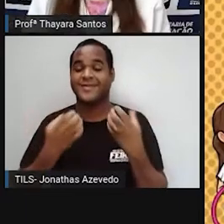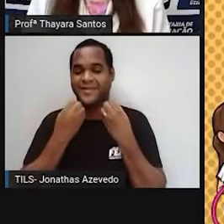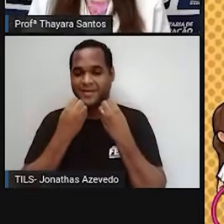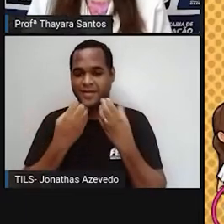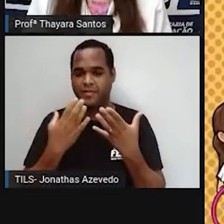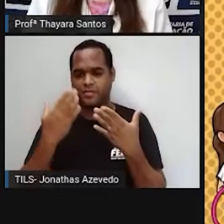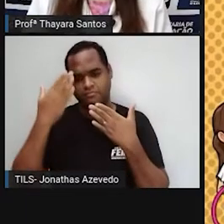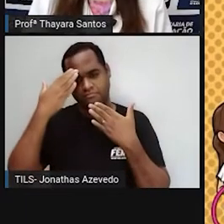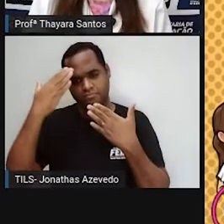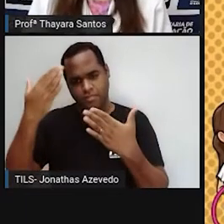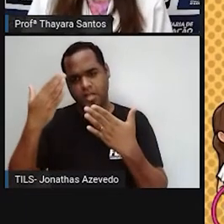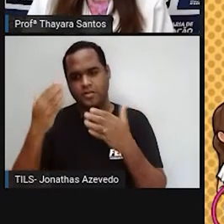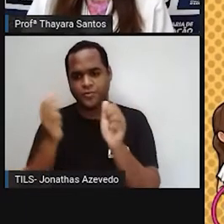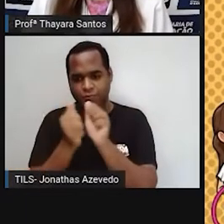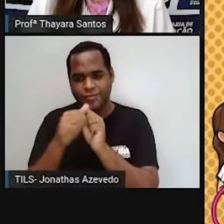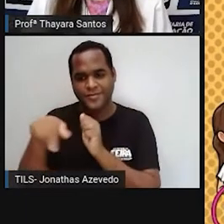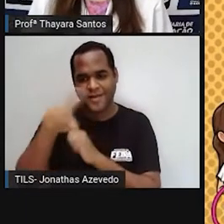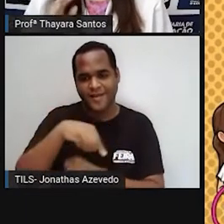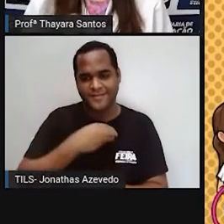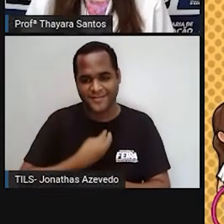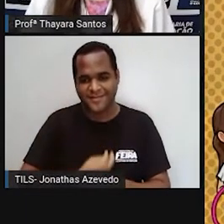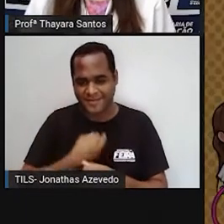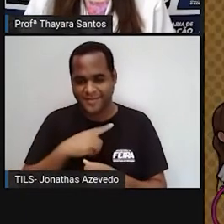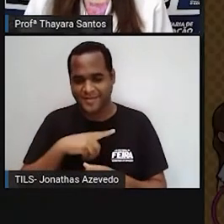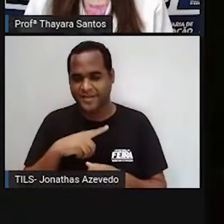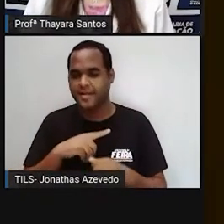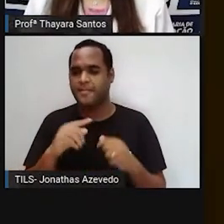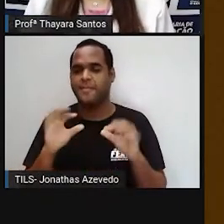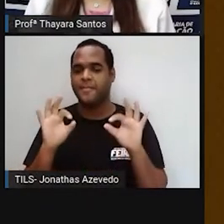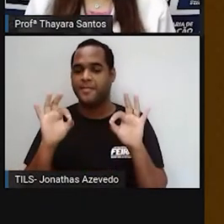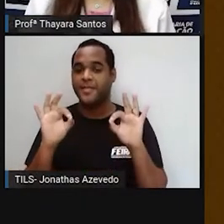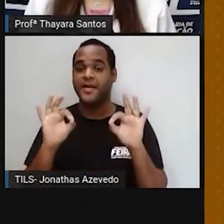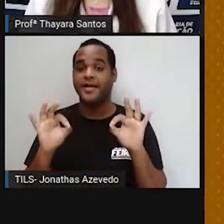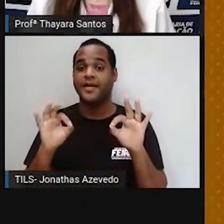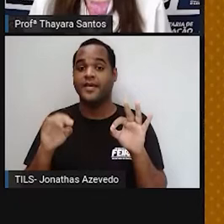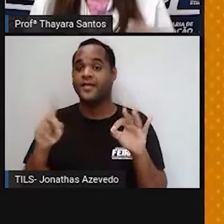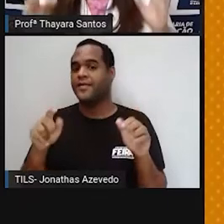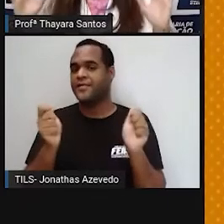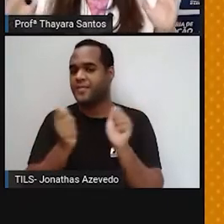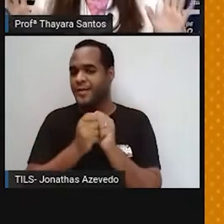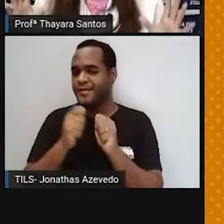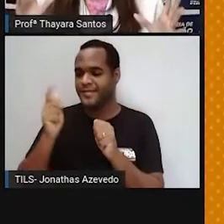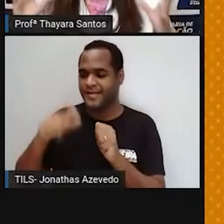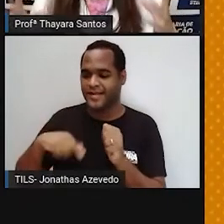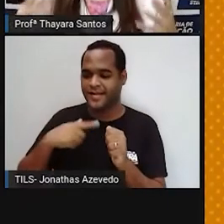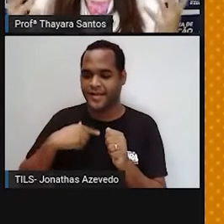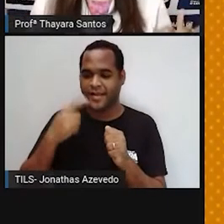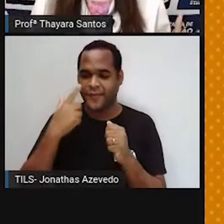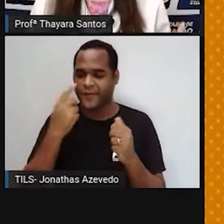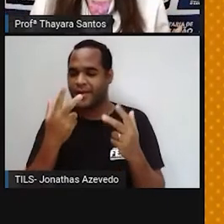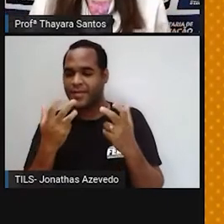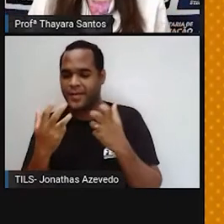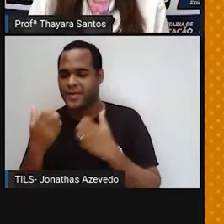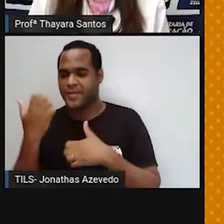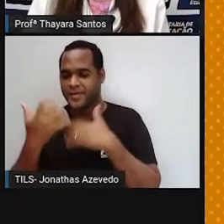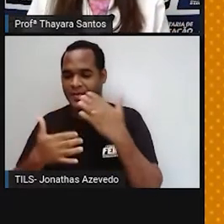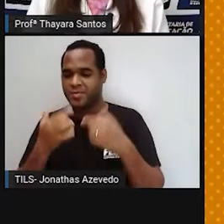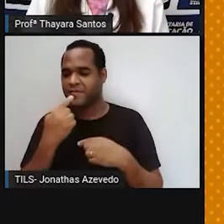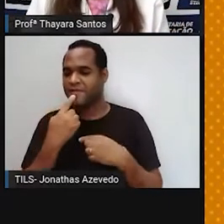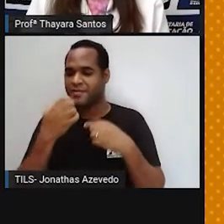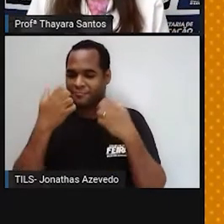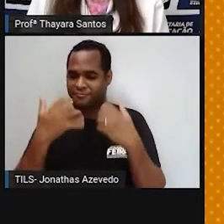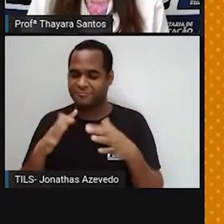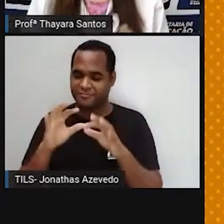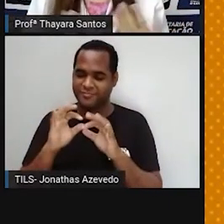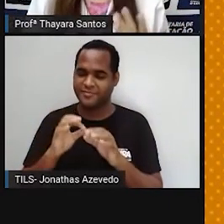Então, muito obrigada por estarem aqui. E vamos lá já ver sobre o que a gente vai falar nessa aula de